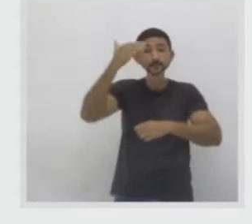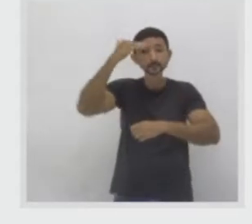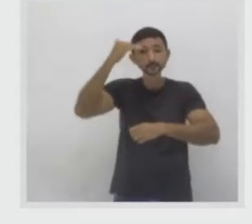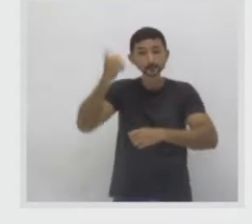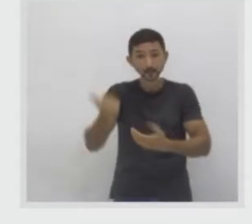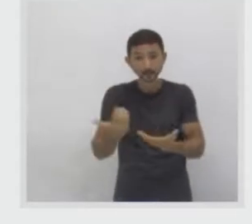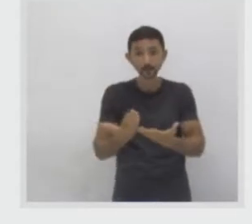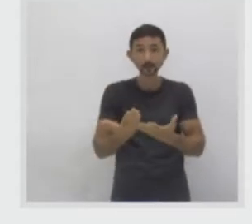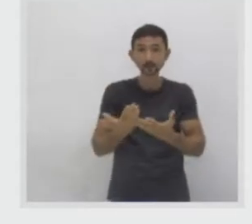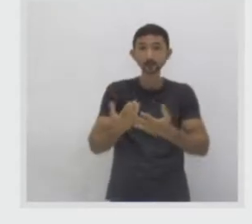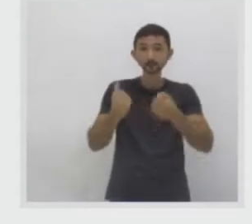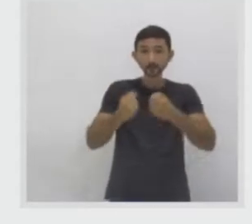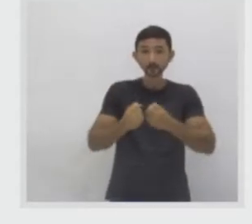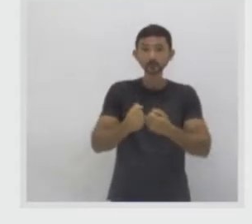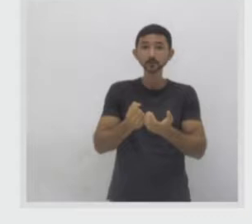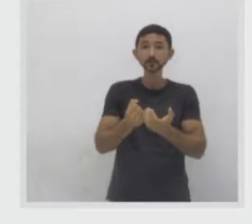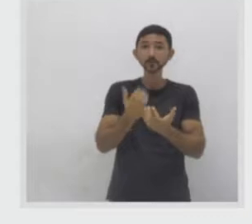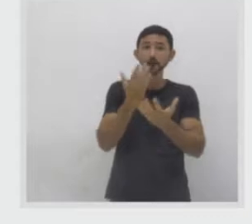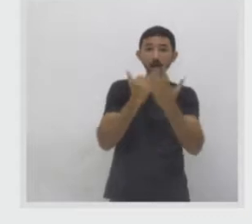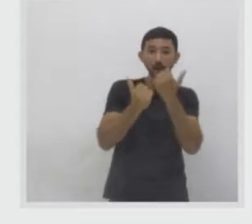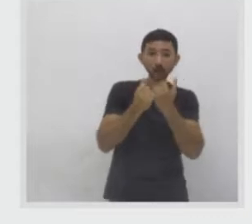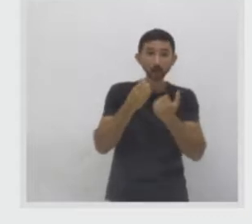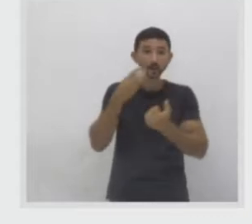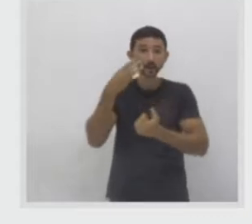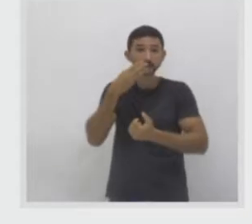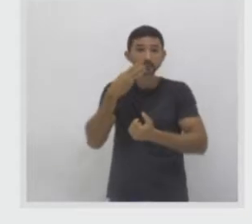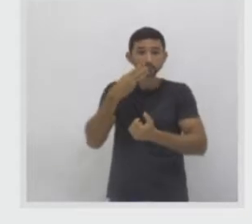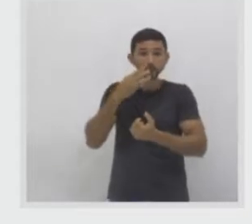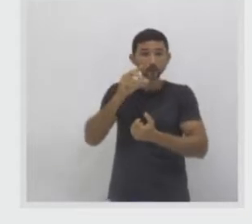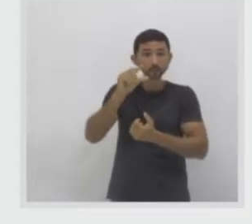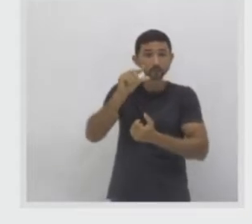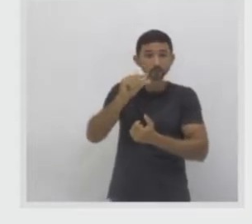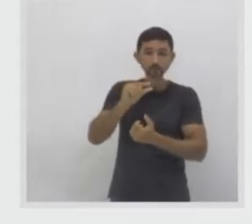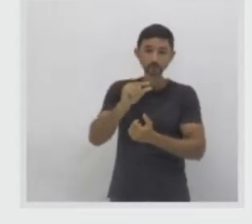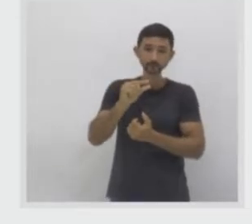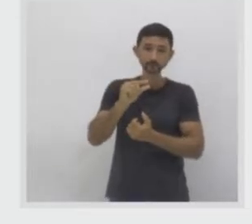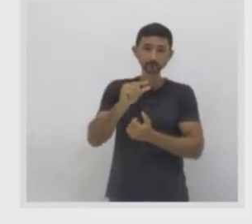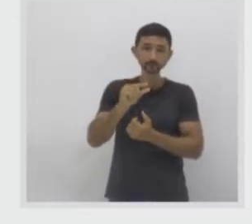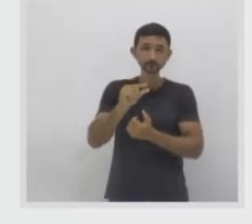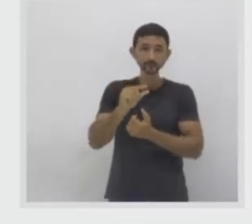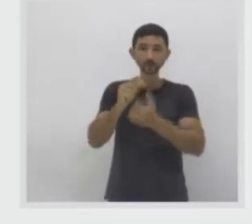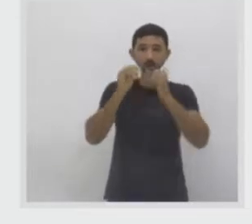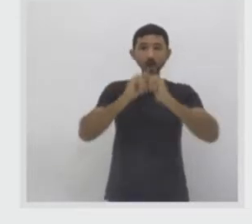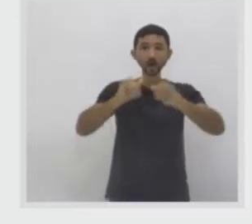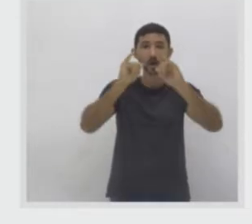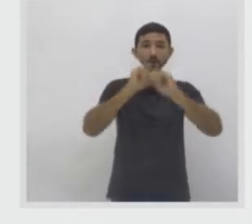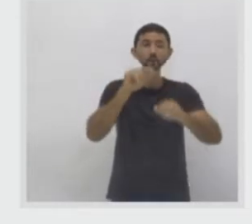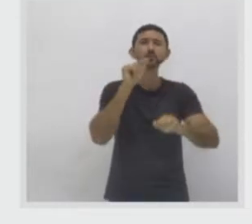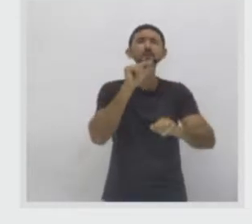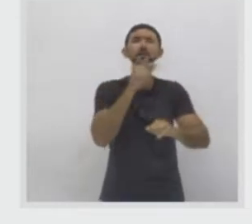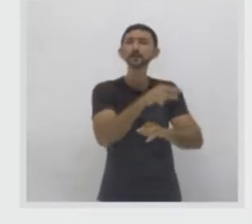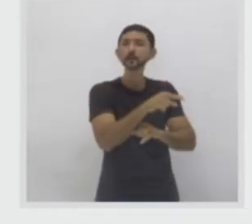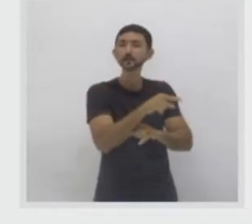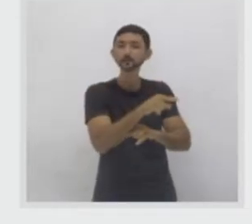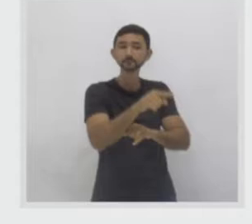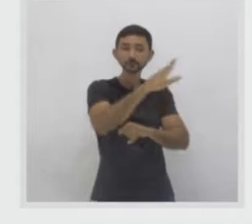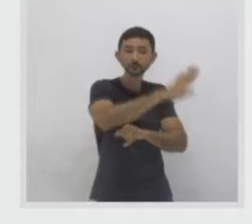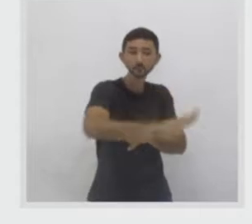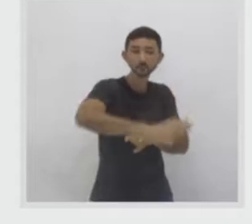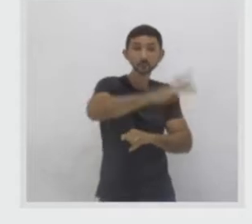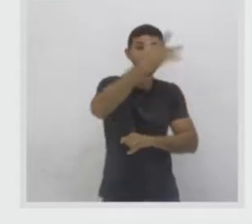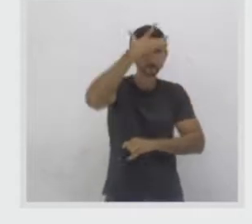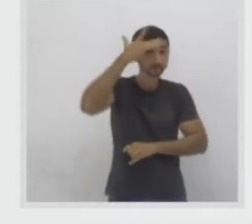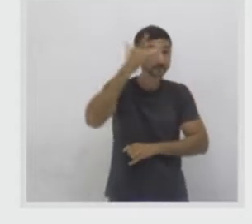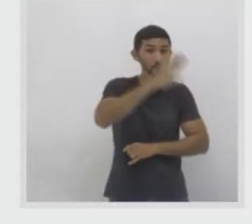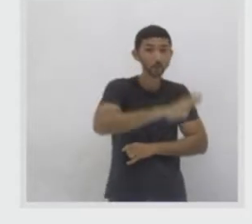Que nós devemos consumir menos açúcar. Então, essa propaganda ela está destinada ao público em geral.